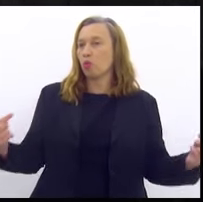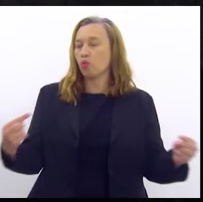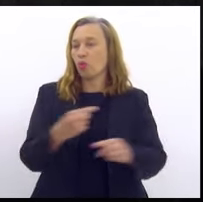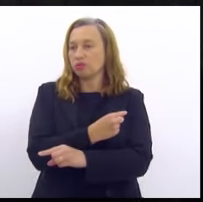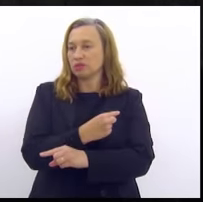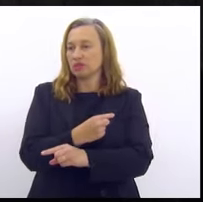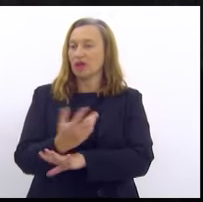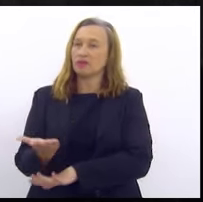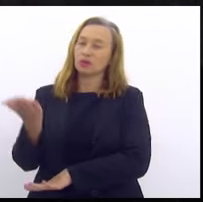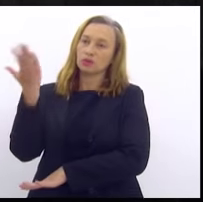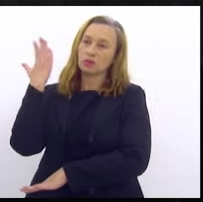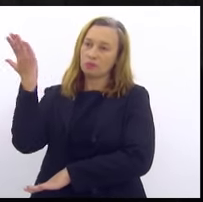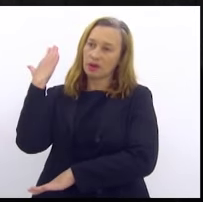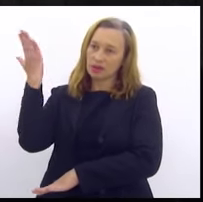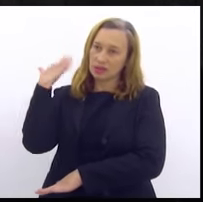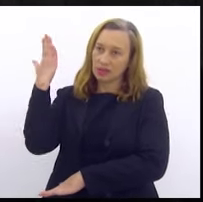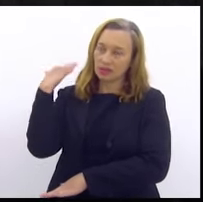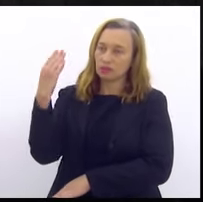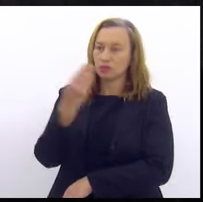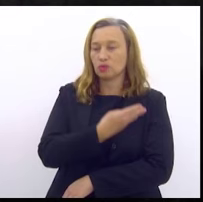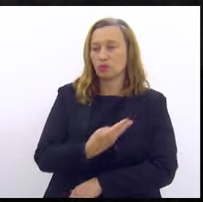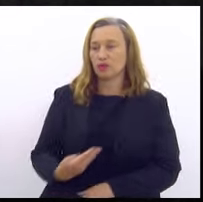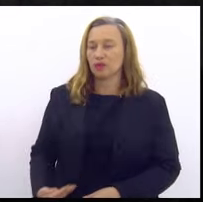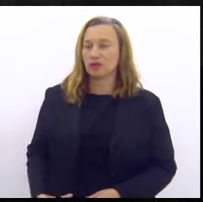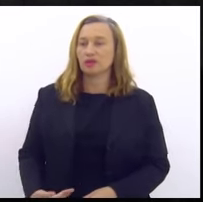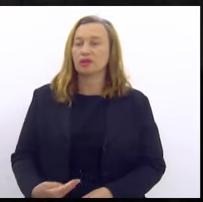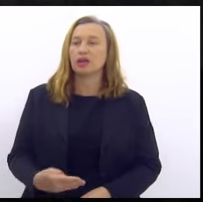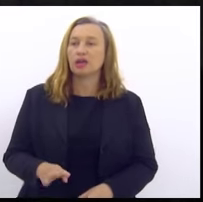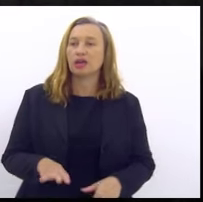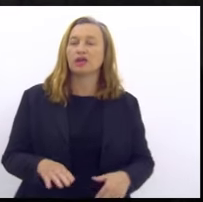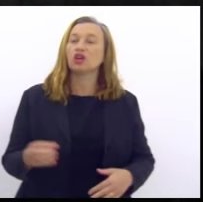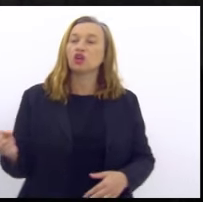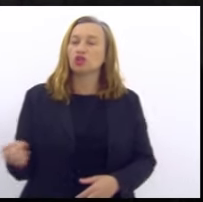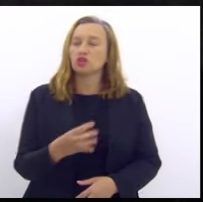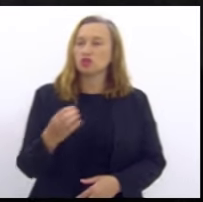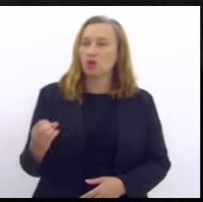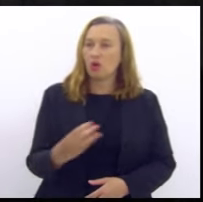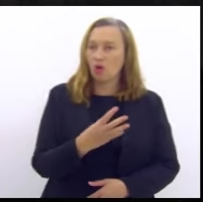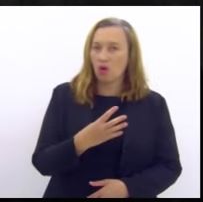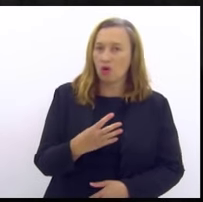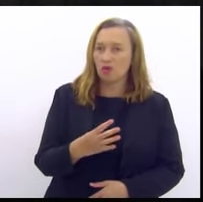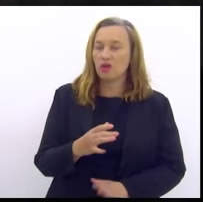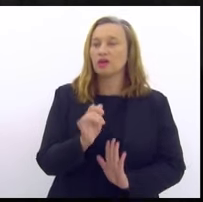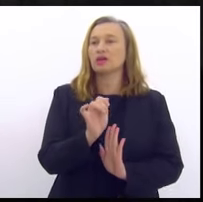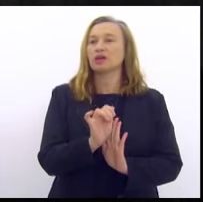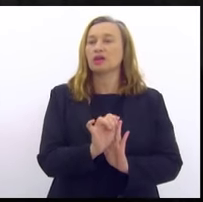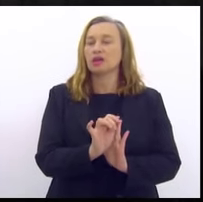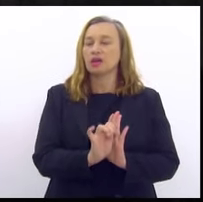à época, do governo. Aí demos nova redação